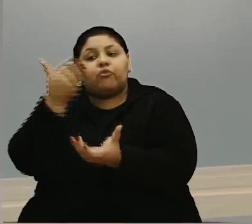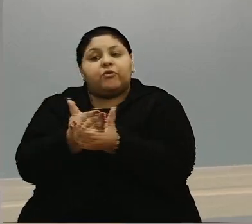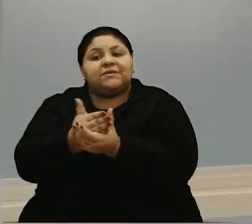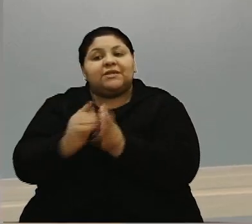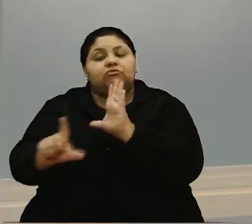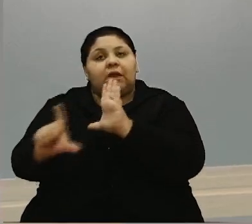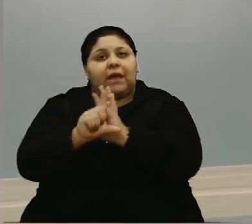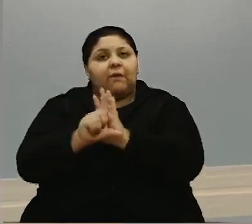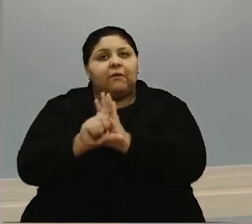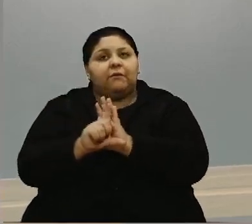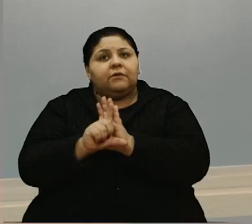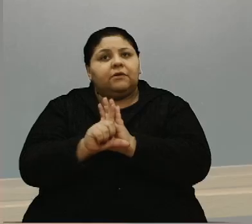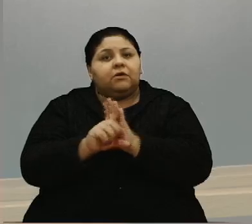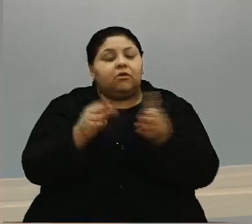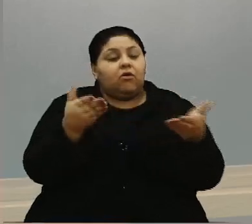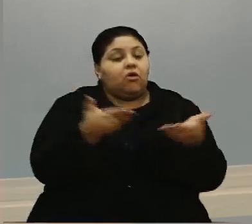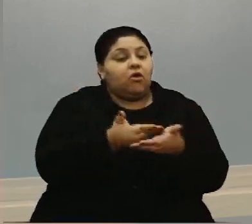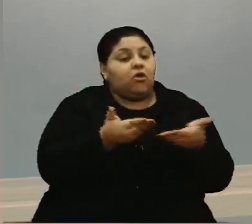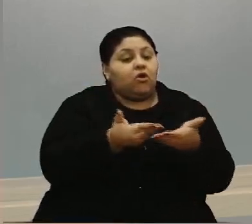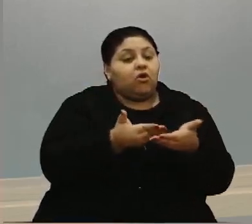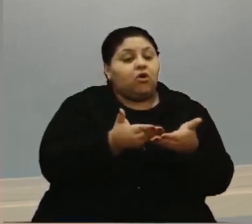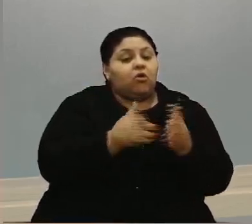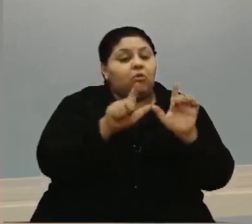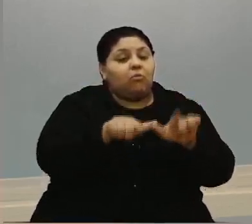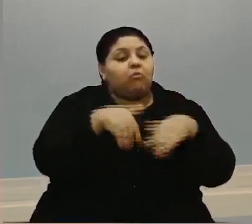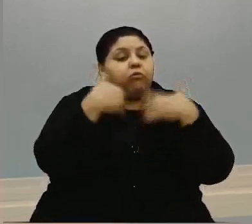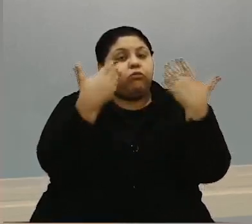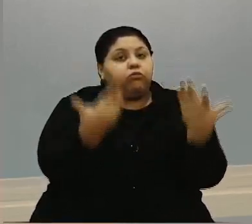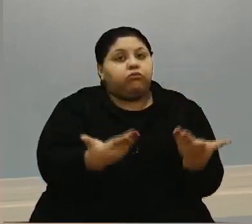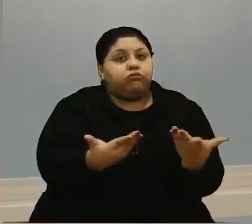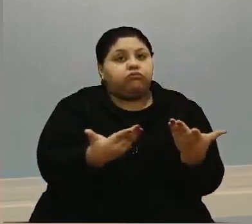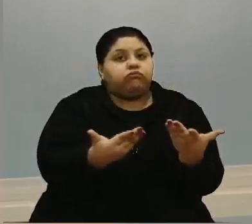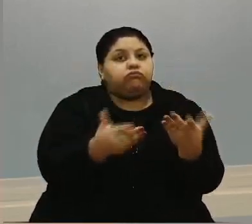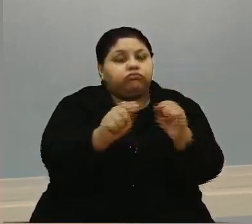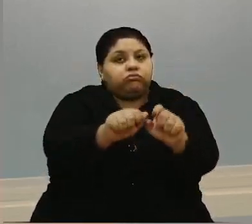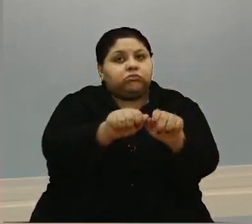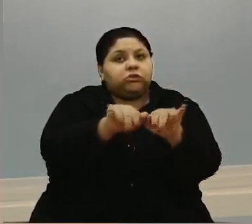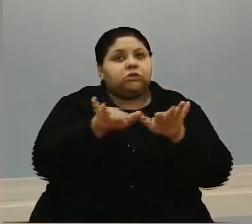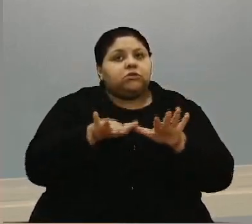legal. Agora, onde já se viu o Congresso